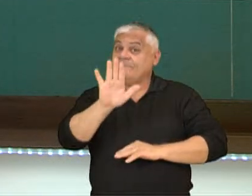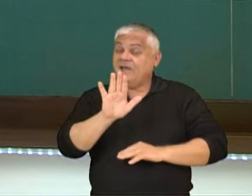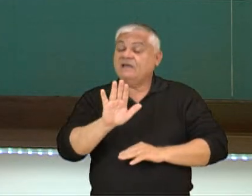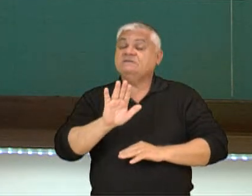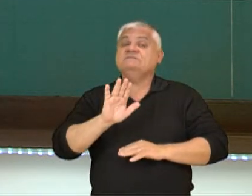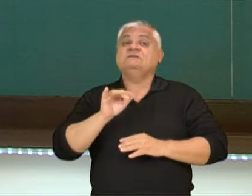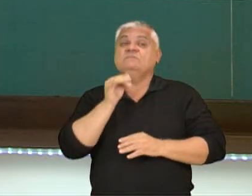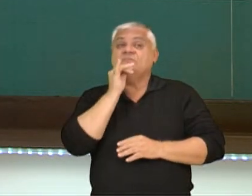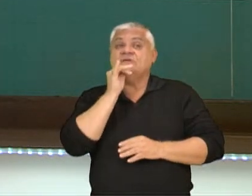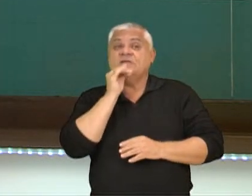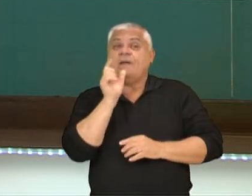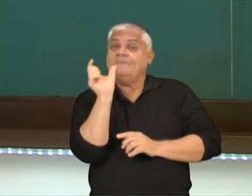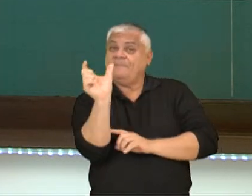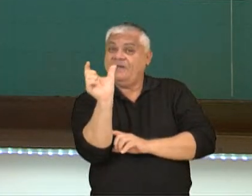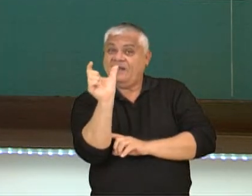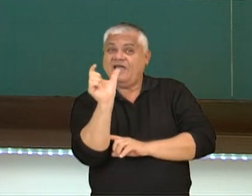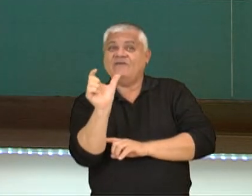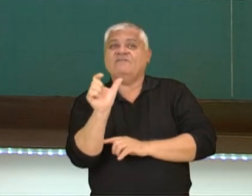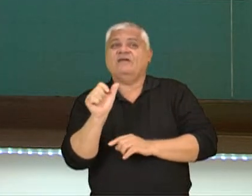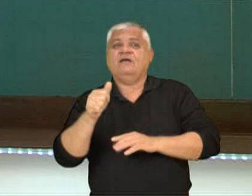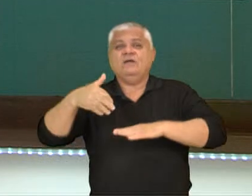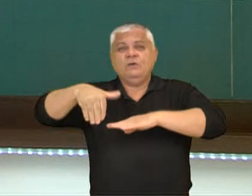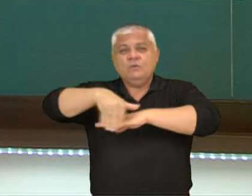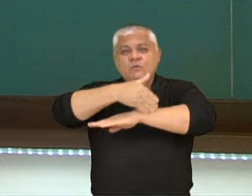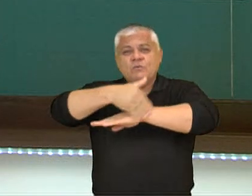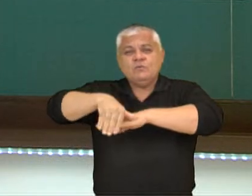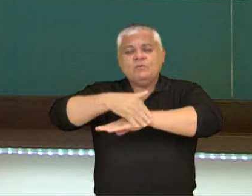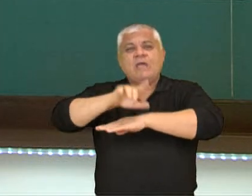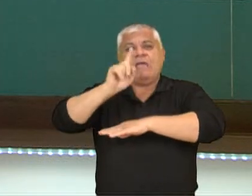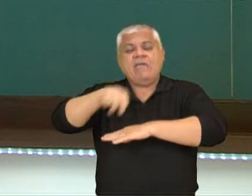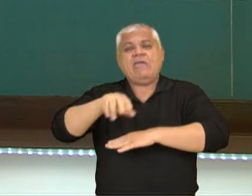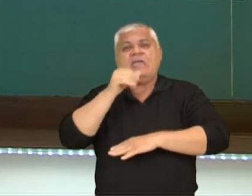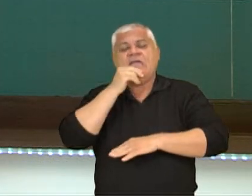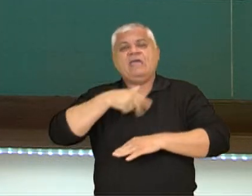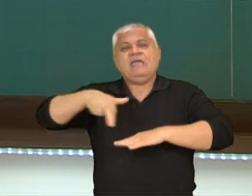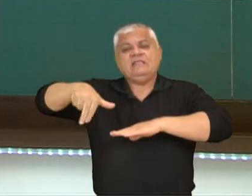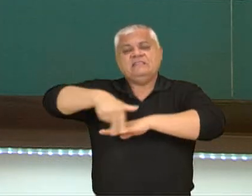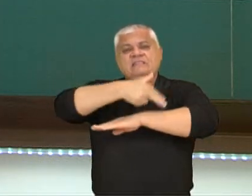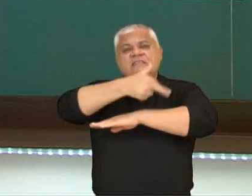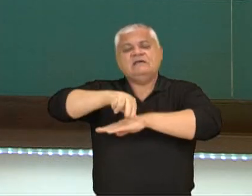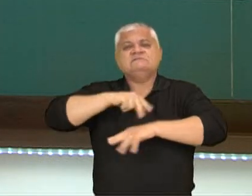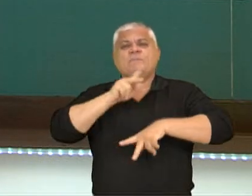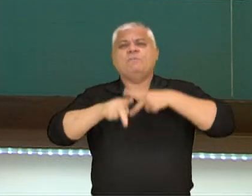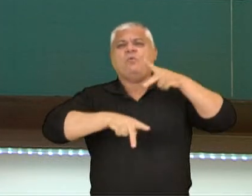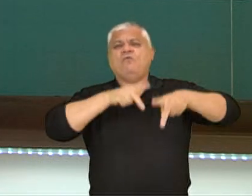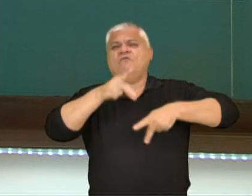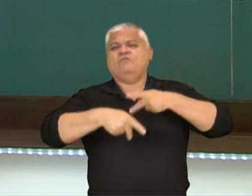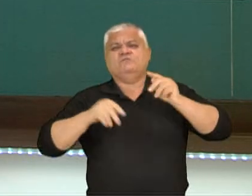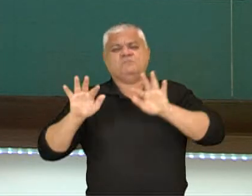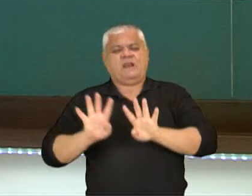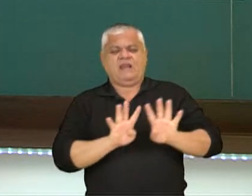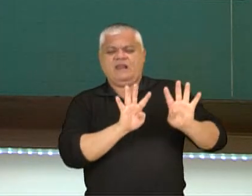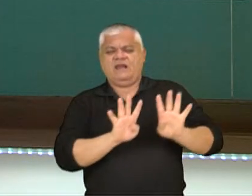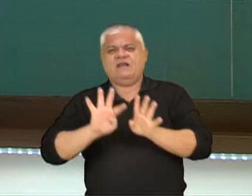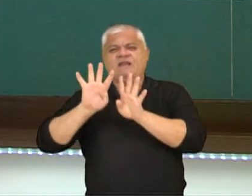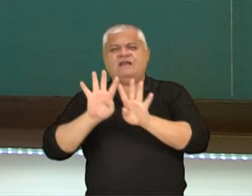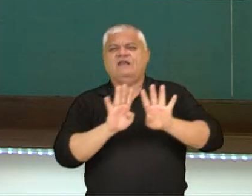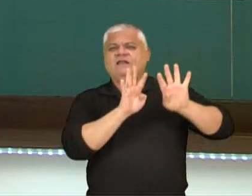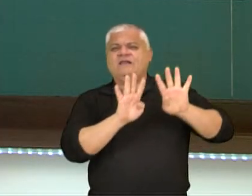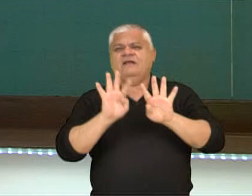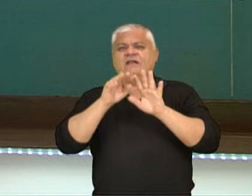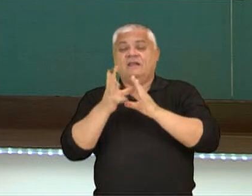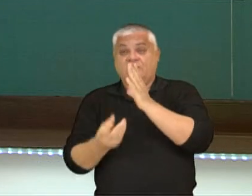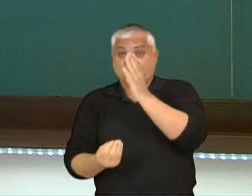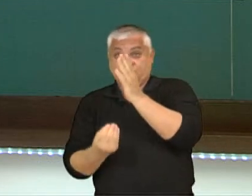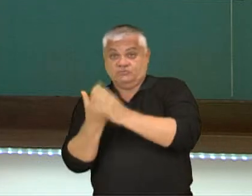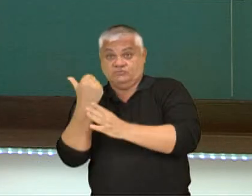significa rua, mas isso não quer dizer que todos surgiram lá. Street dance significa dança urbana, do povo, que não veio do meio acadêmico. Então foi